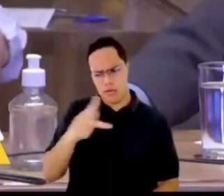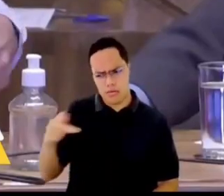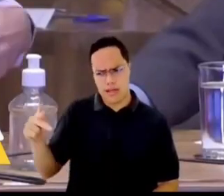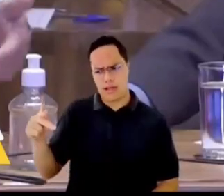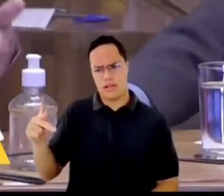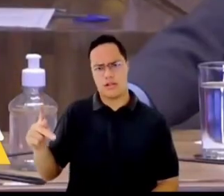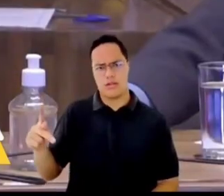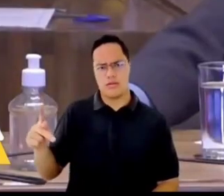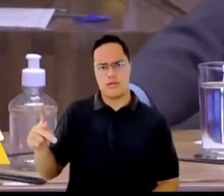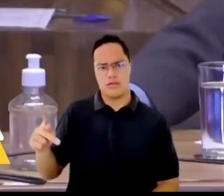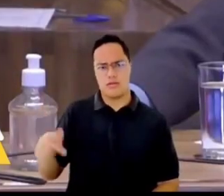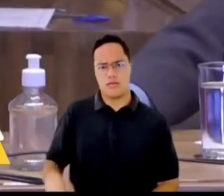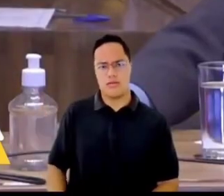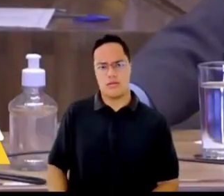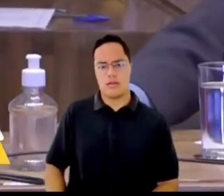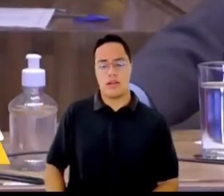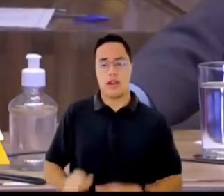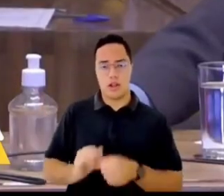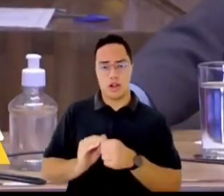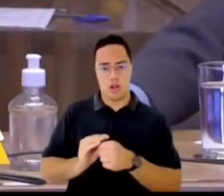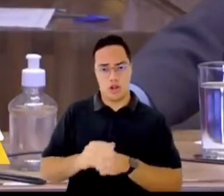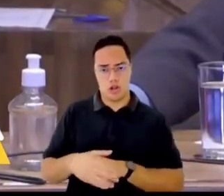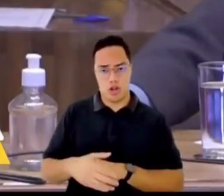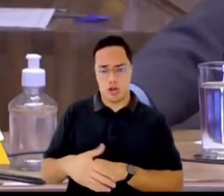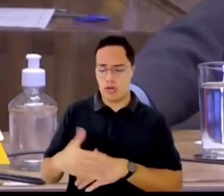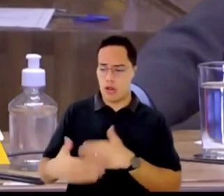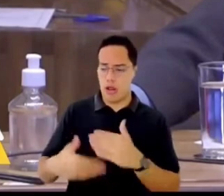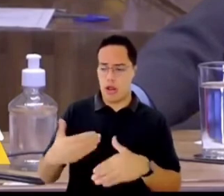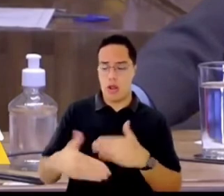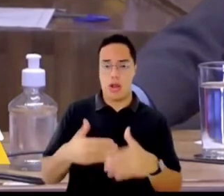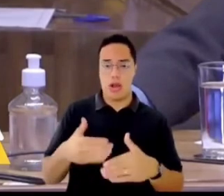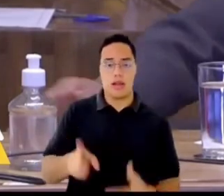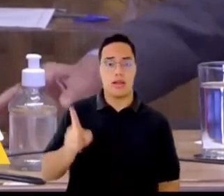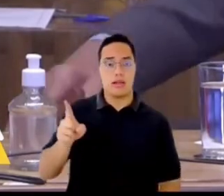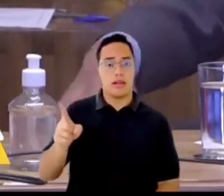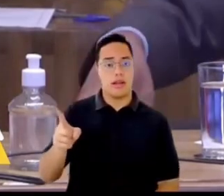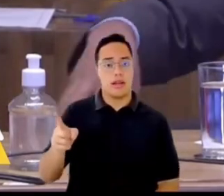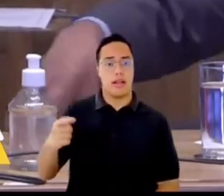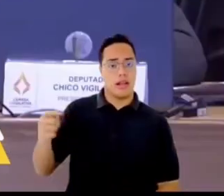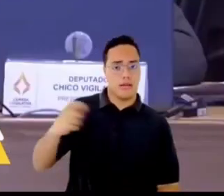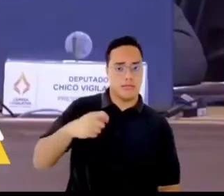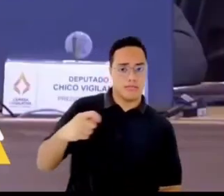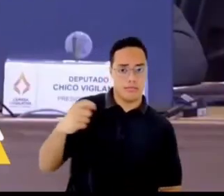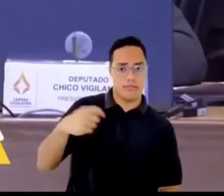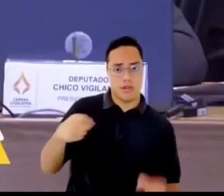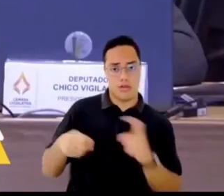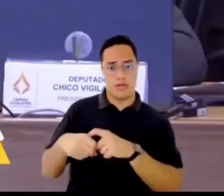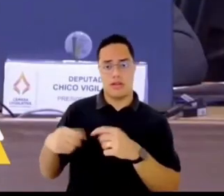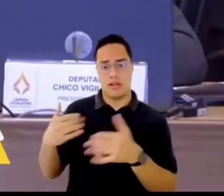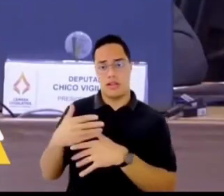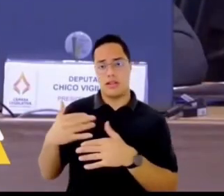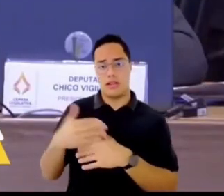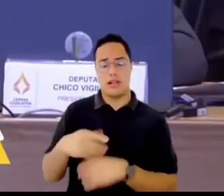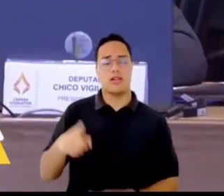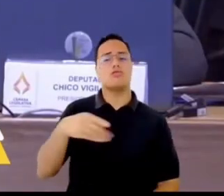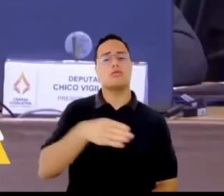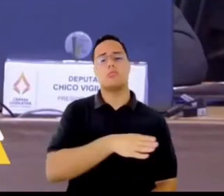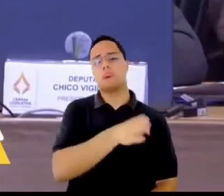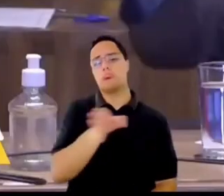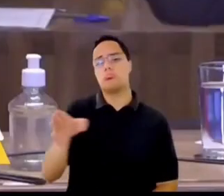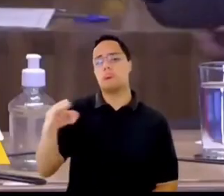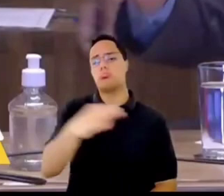e a noite foi passando e ele me fazendo rodar na cidade, com ele. Por onde que o senhor rodou com ele